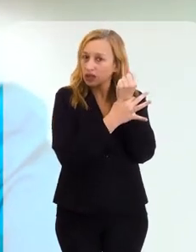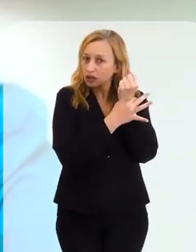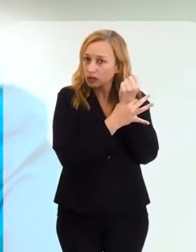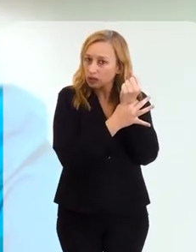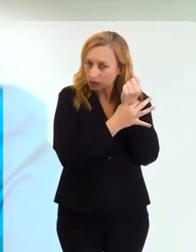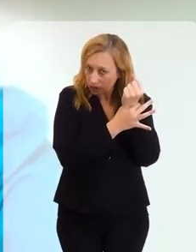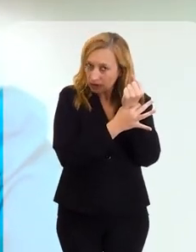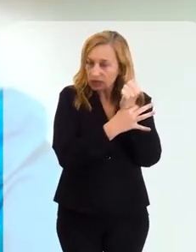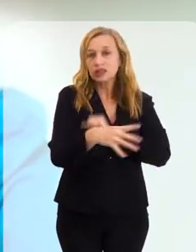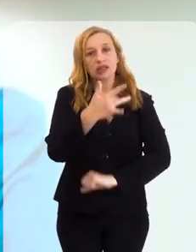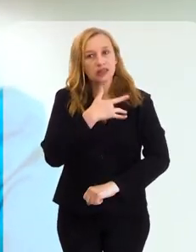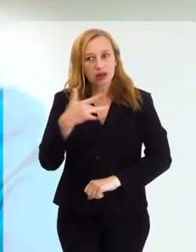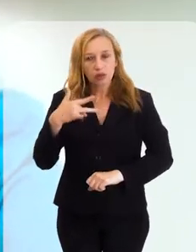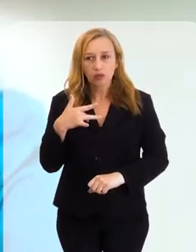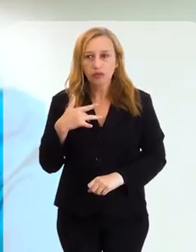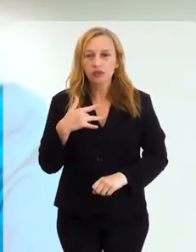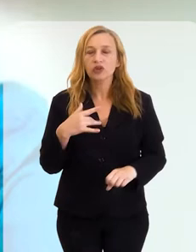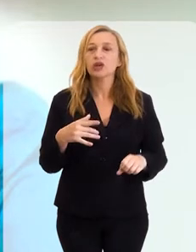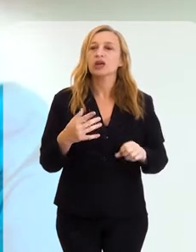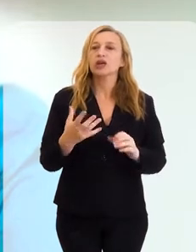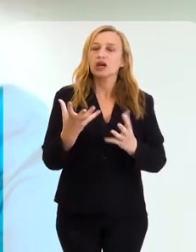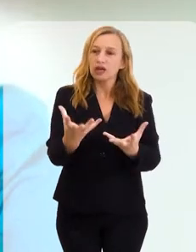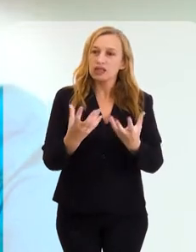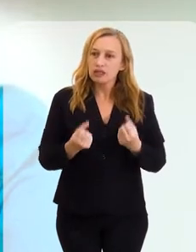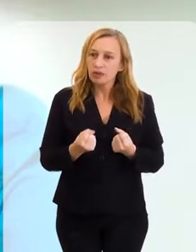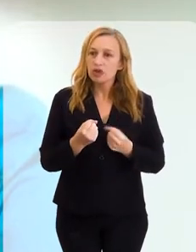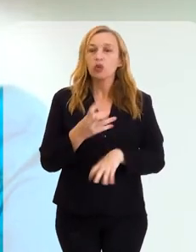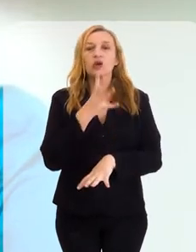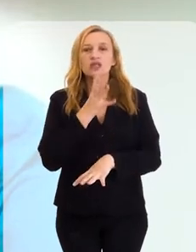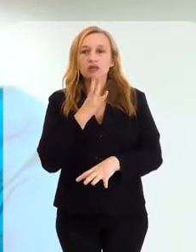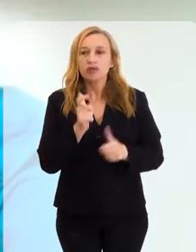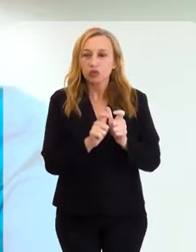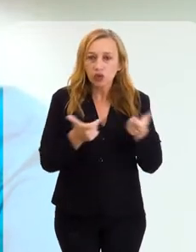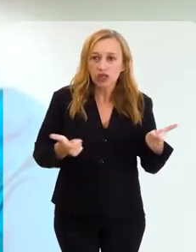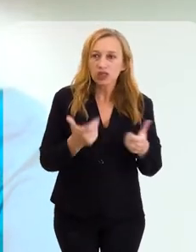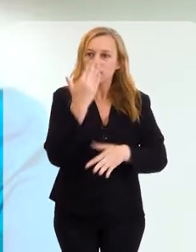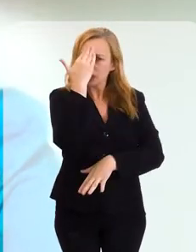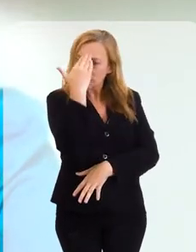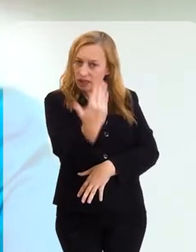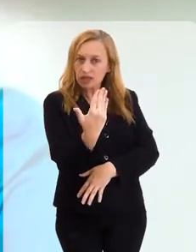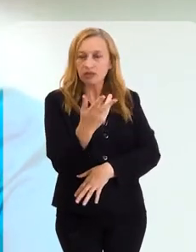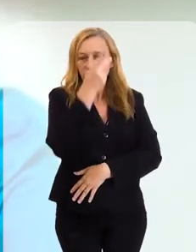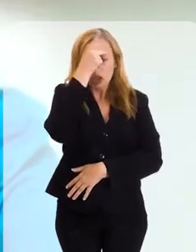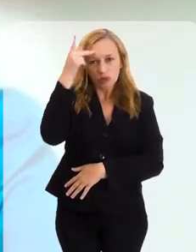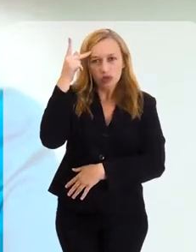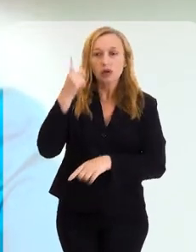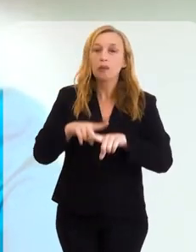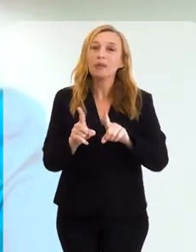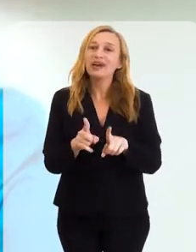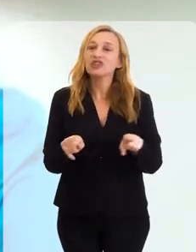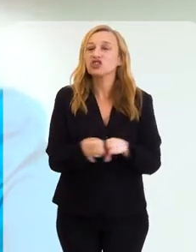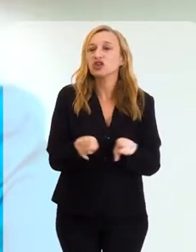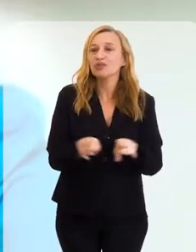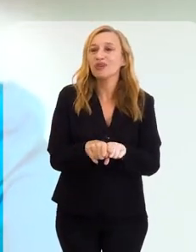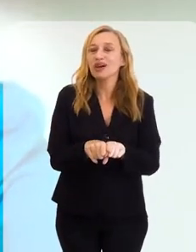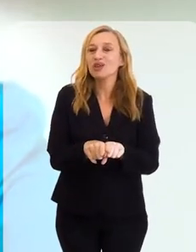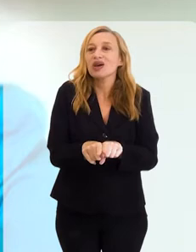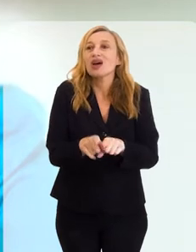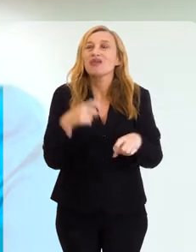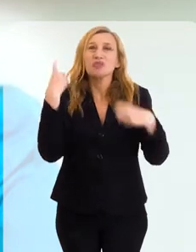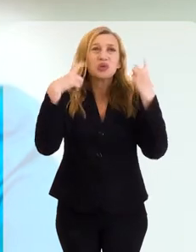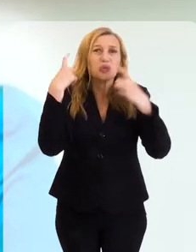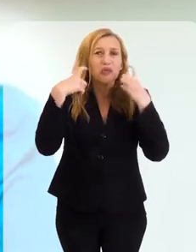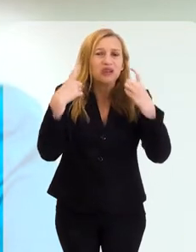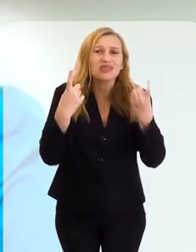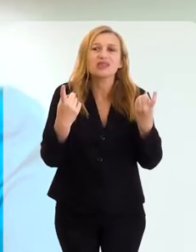de segurança sanitária, foi recebido com grande reconhecimento e agradecimento pelas pessoas, mas ao mesmo